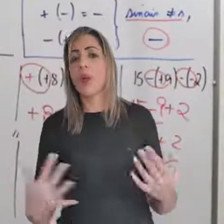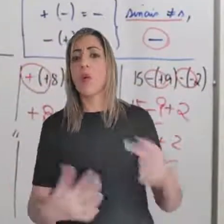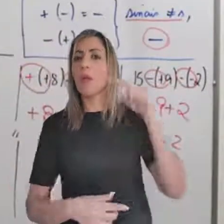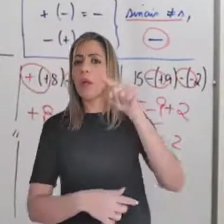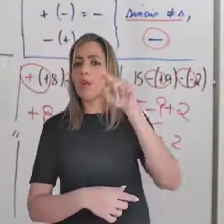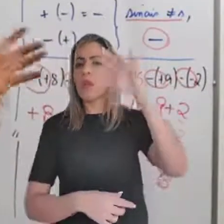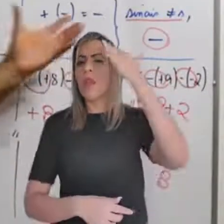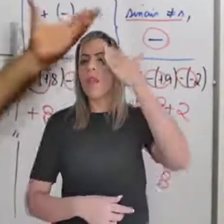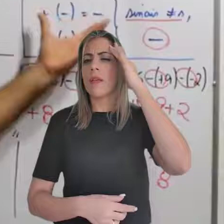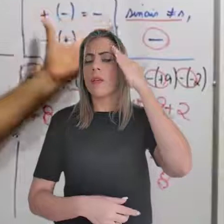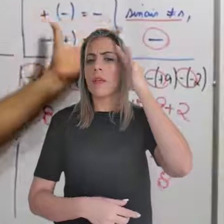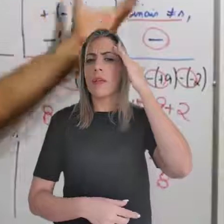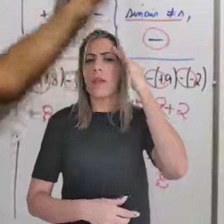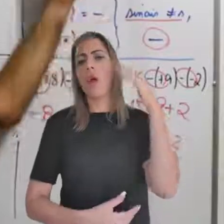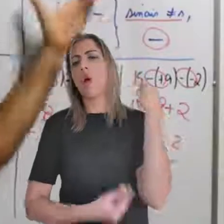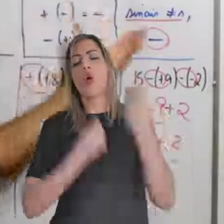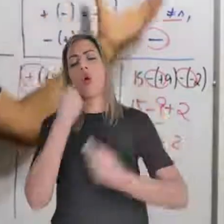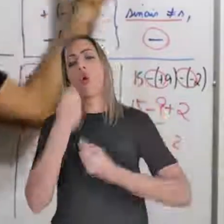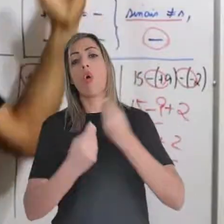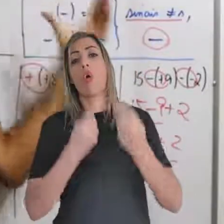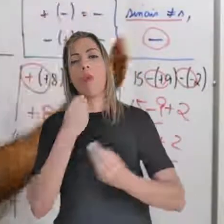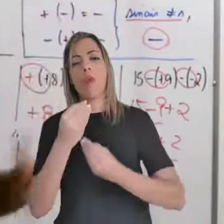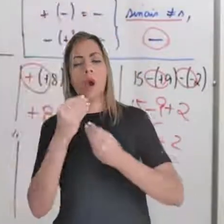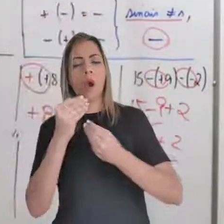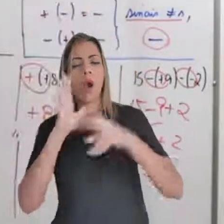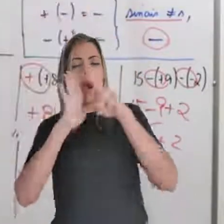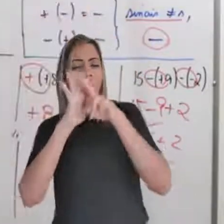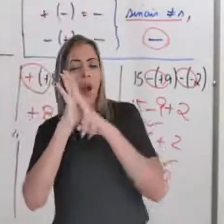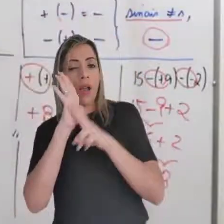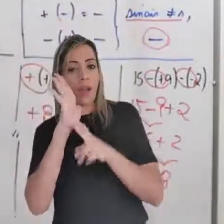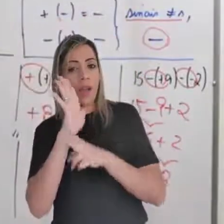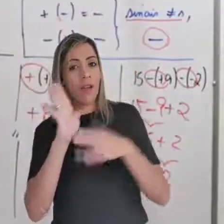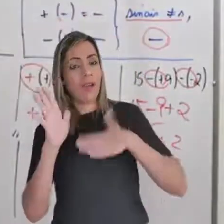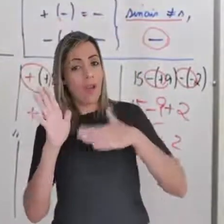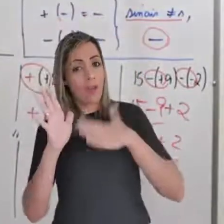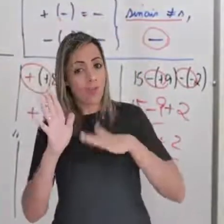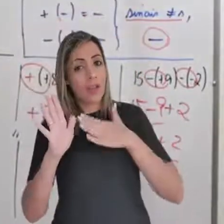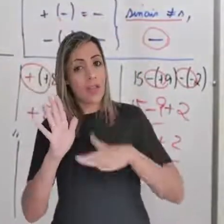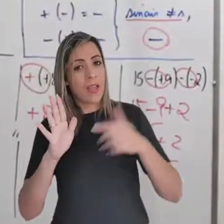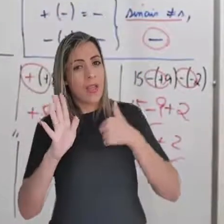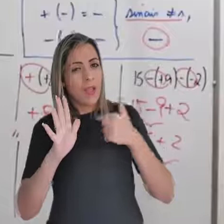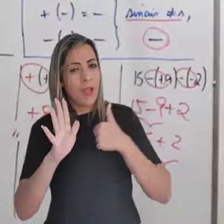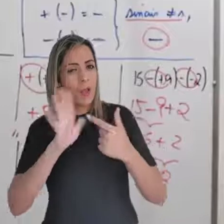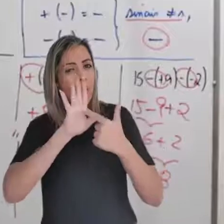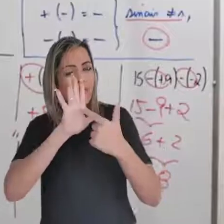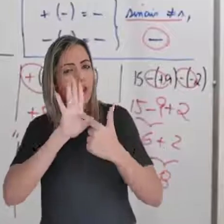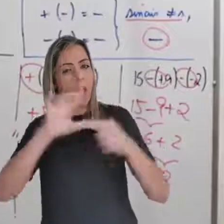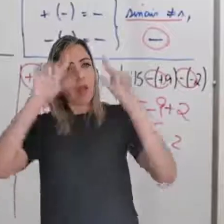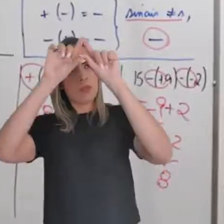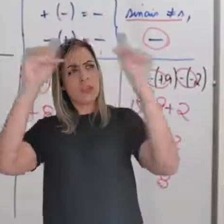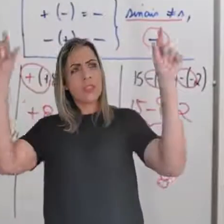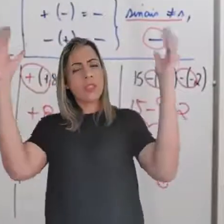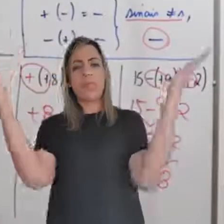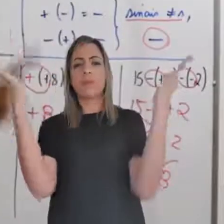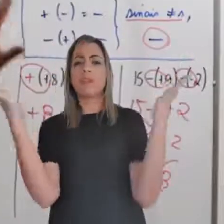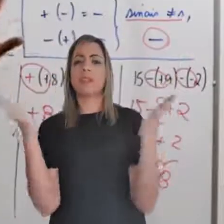explicação foi apenas para você entender de onde vem essa regra. Aguarde aí que eu volto já já com algumas pequenas